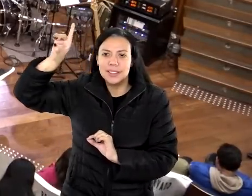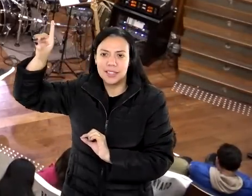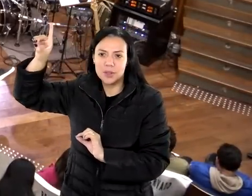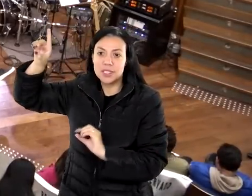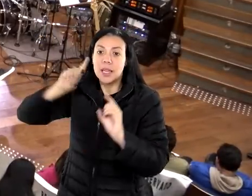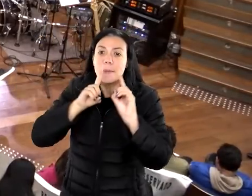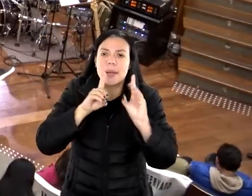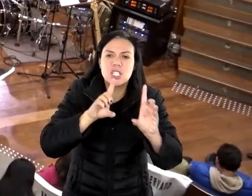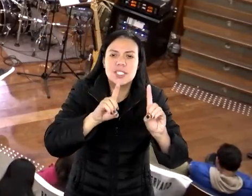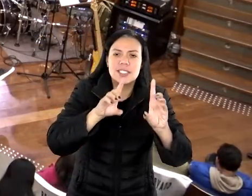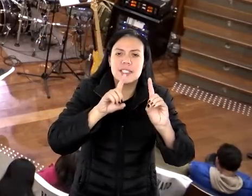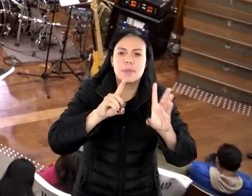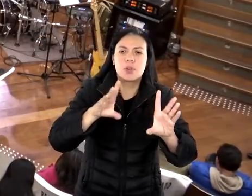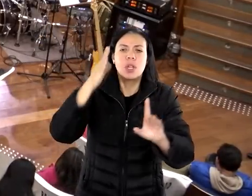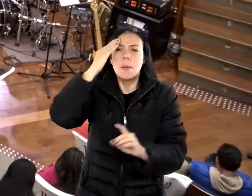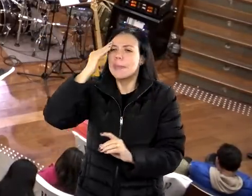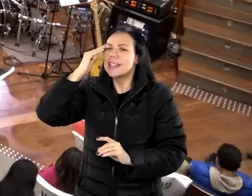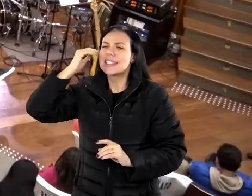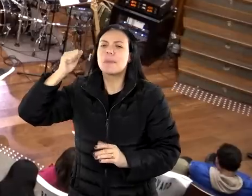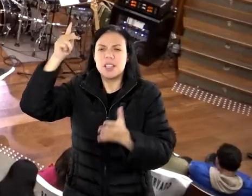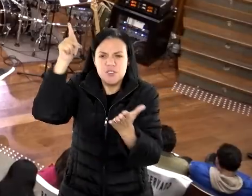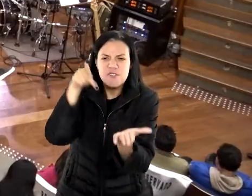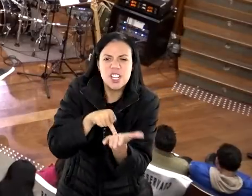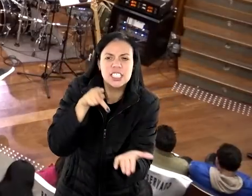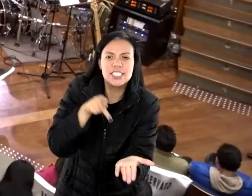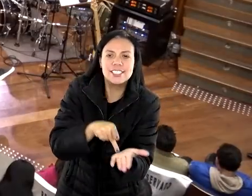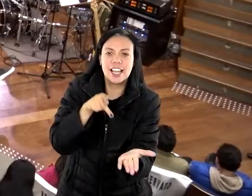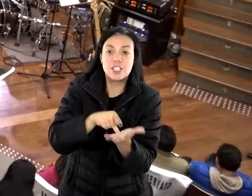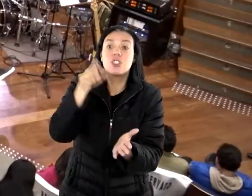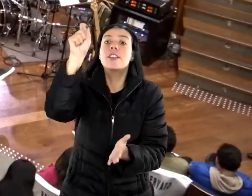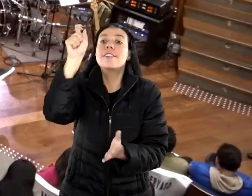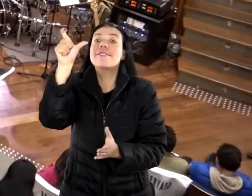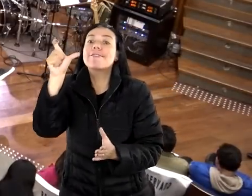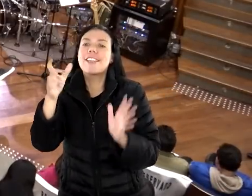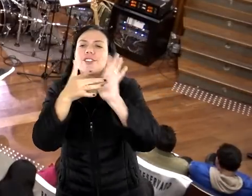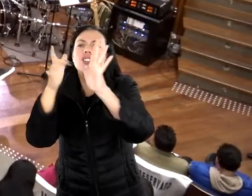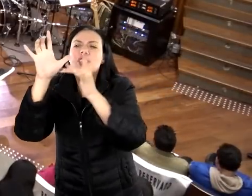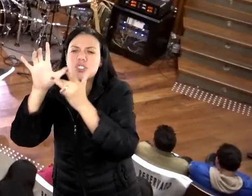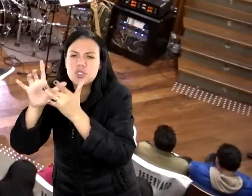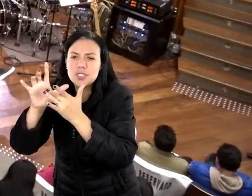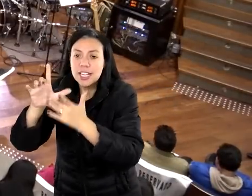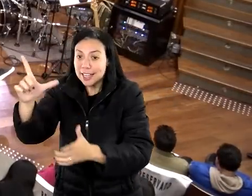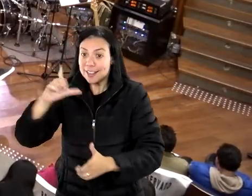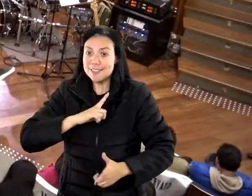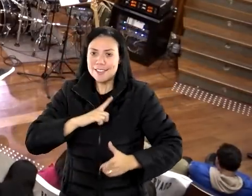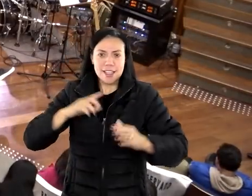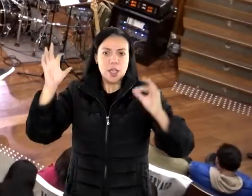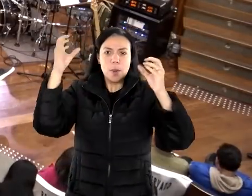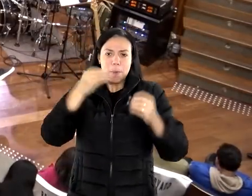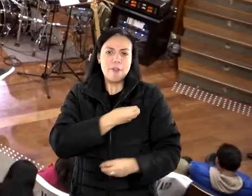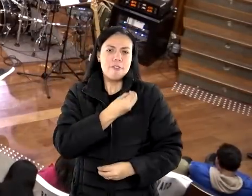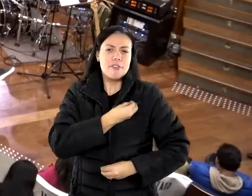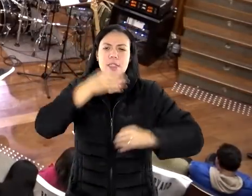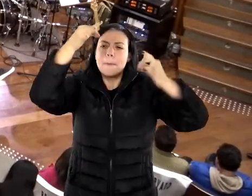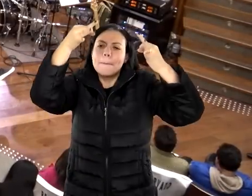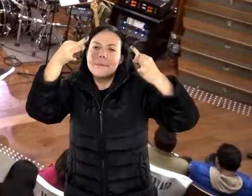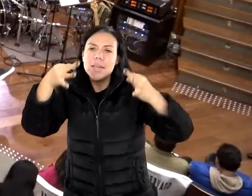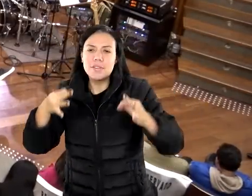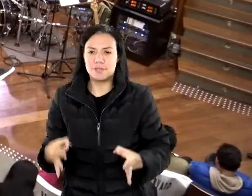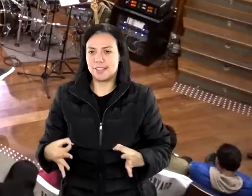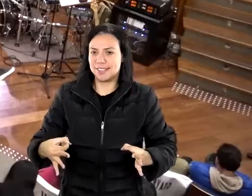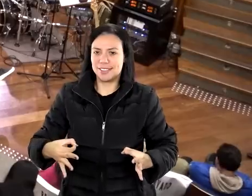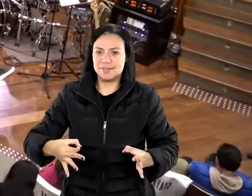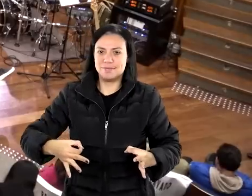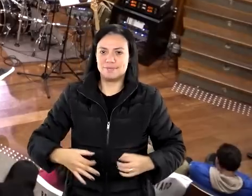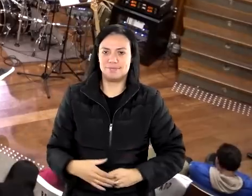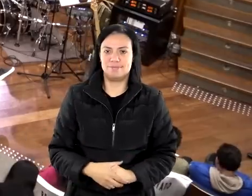ter essa revelação de quem é Jesus e viver o projeto mais fascinante da vida, que é o projeto de ser um discípulo de